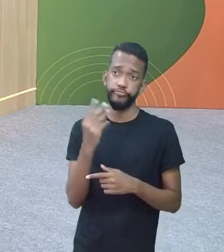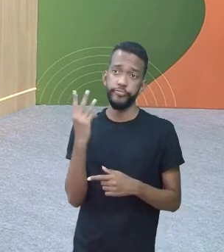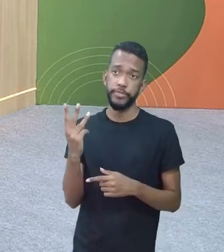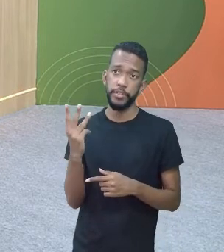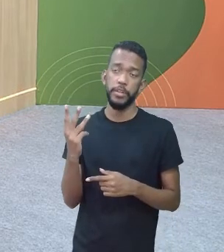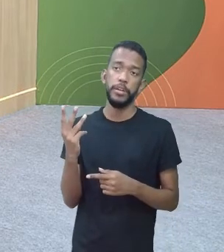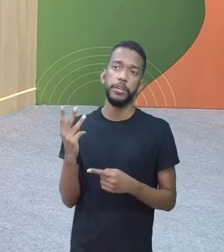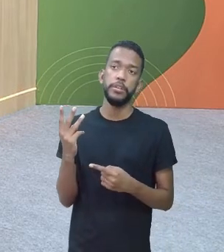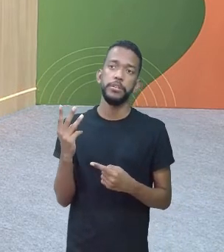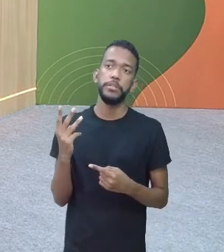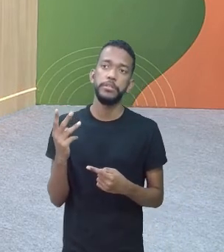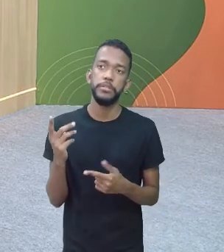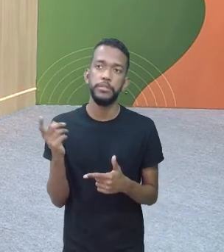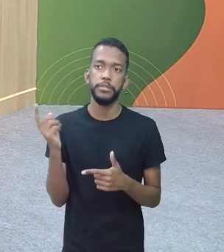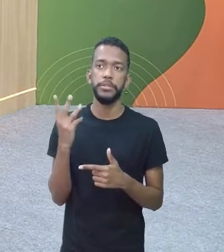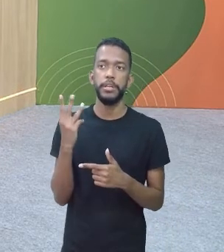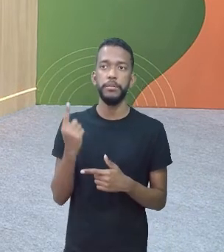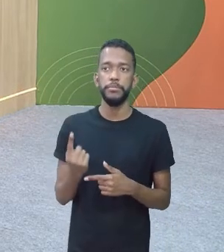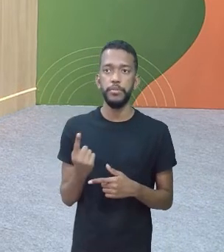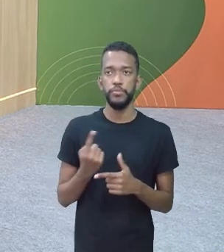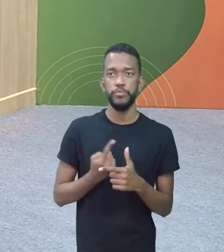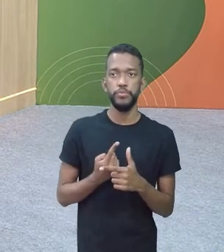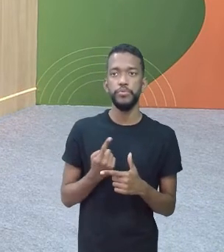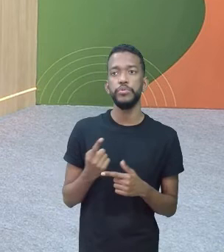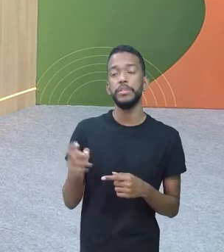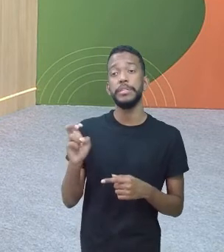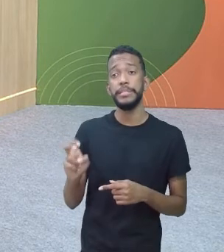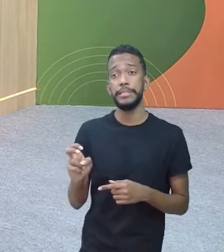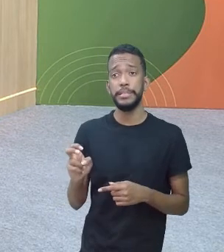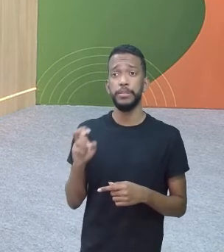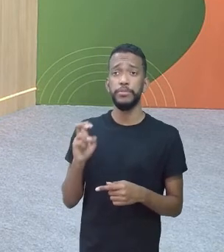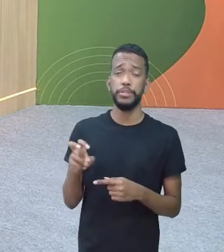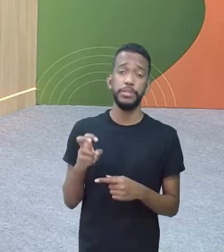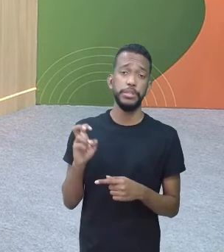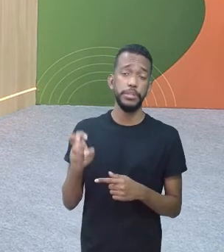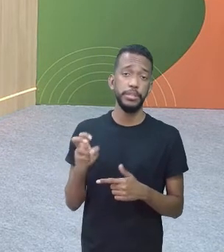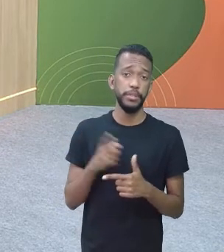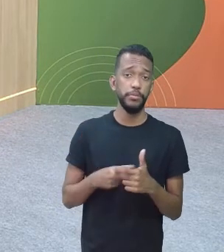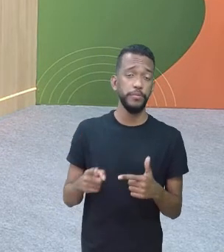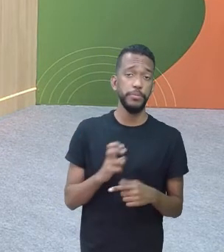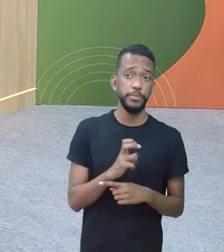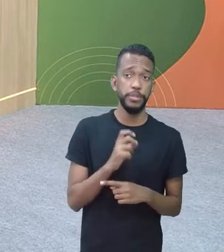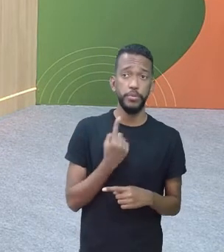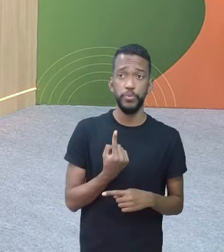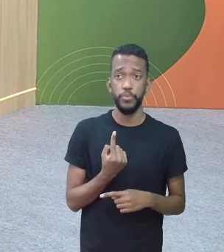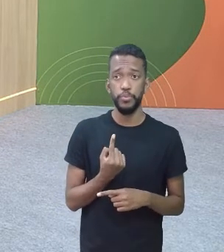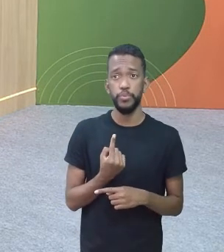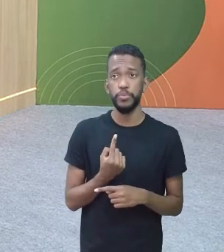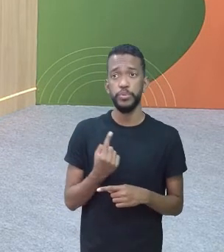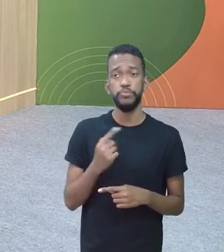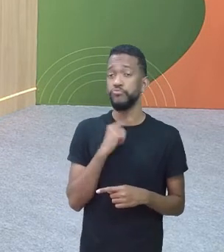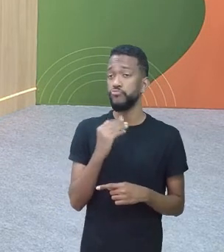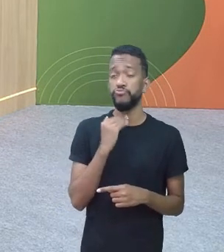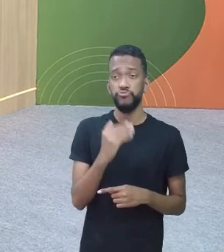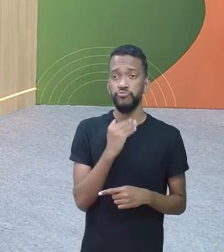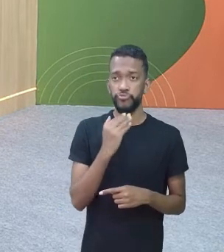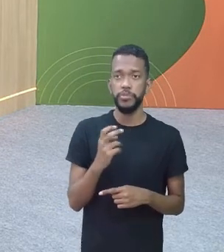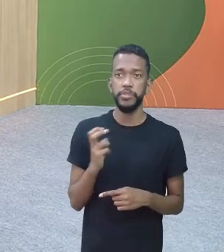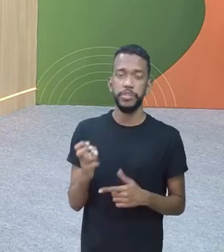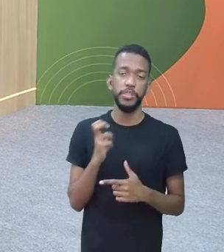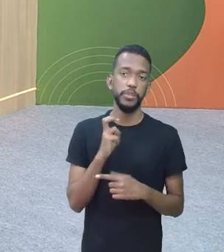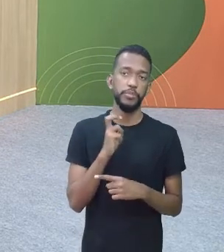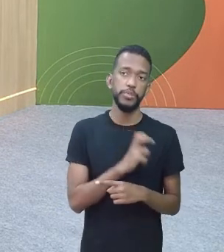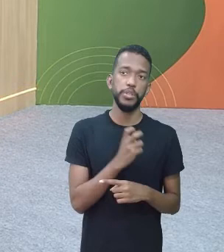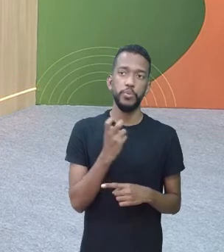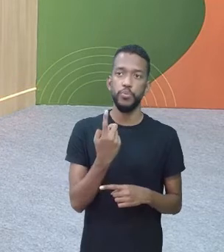Dividindo por 3, a gente vai ter aqui o 1. O 3 por 3 vai dar 1 e o 5 repete. Não tem mais como dividir. Agora o